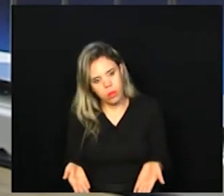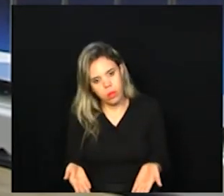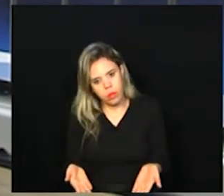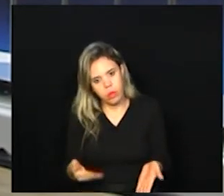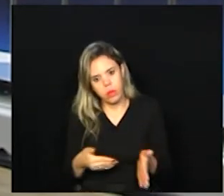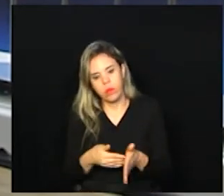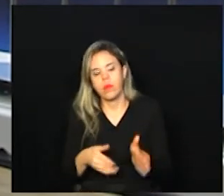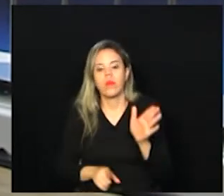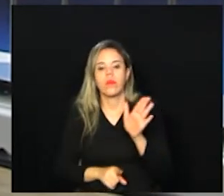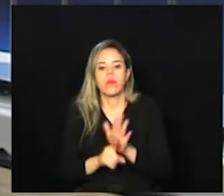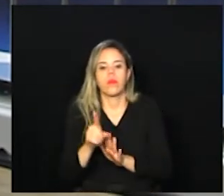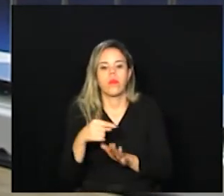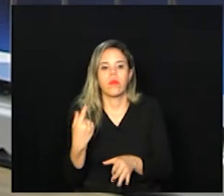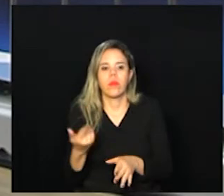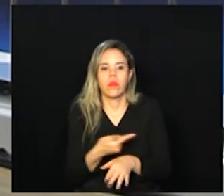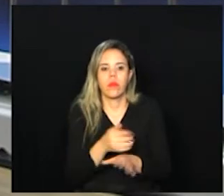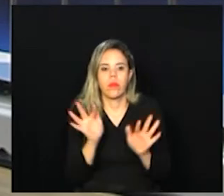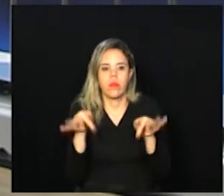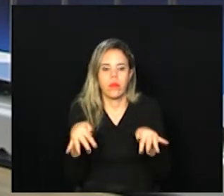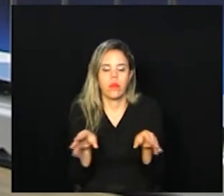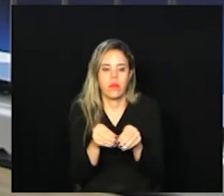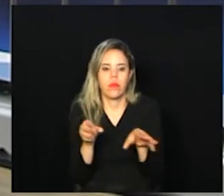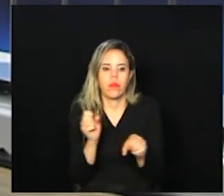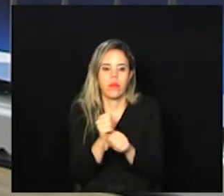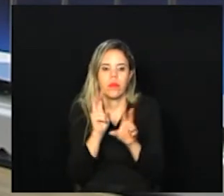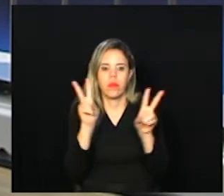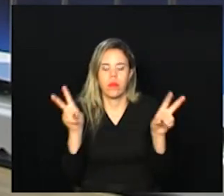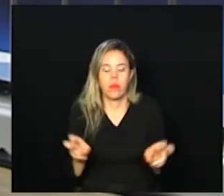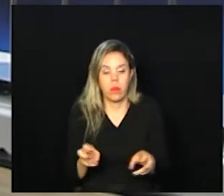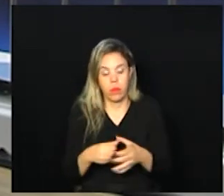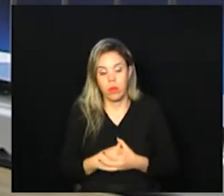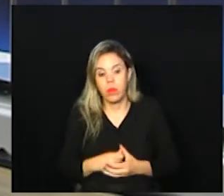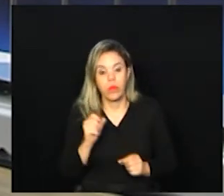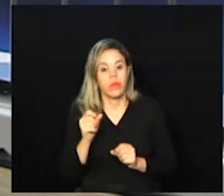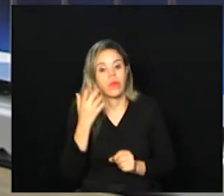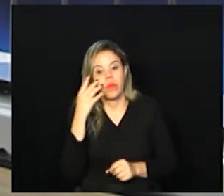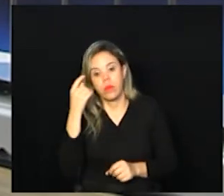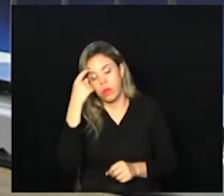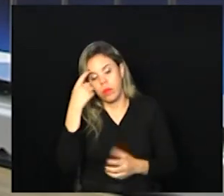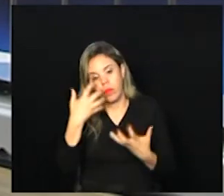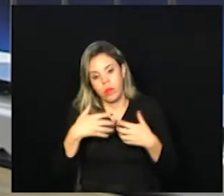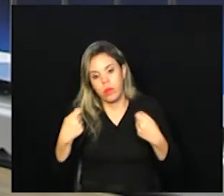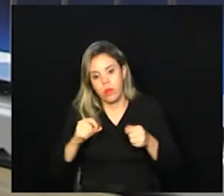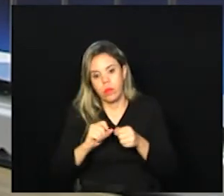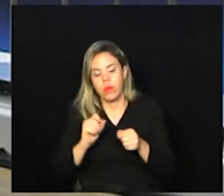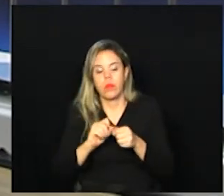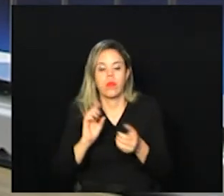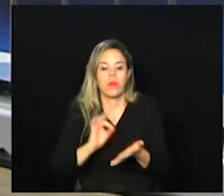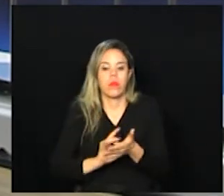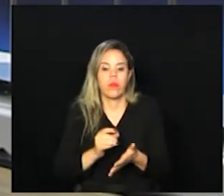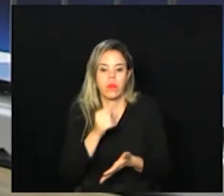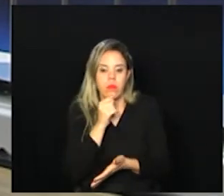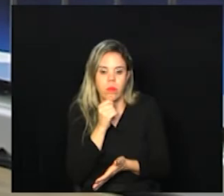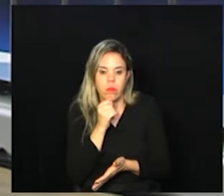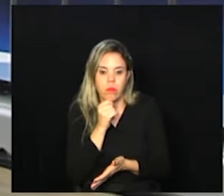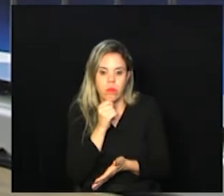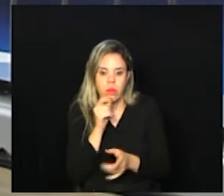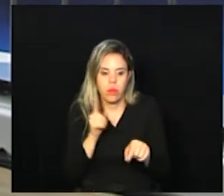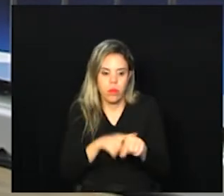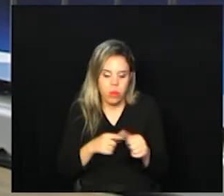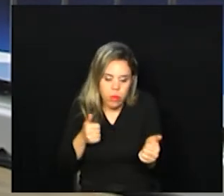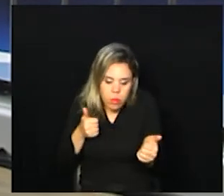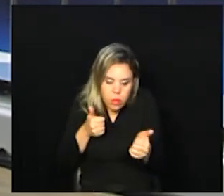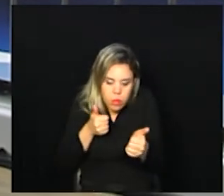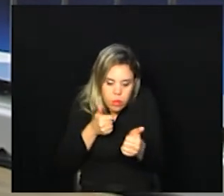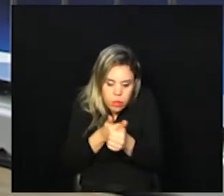última pergunta para a gente fechar este tema. O que você pensa que precisa ser realizado a curto,